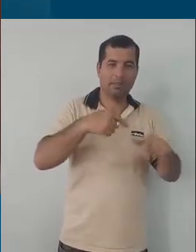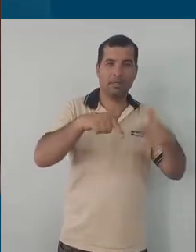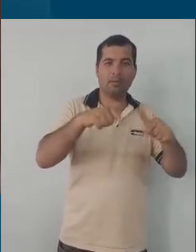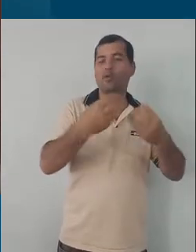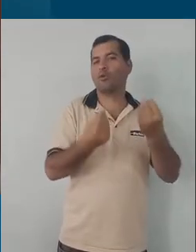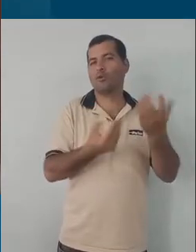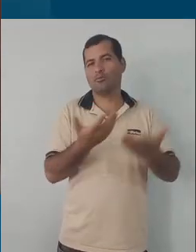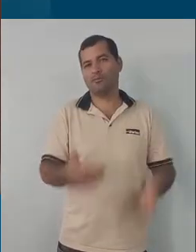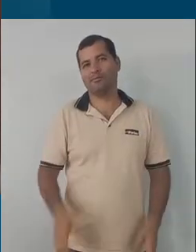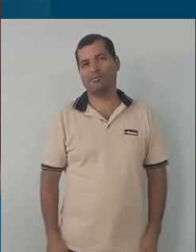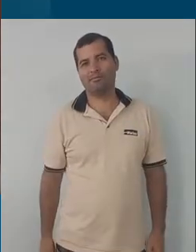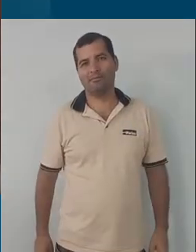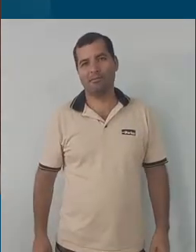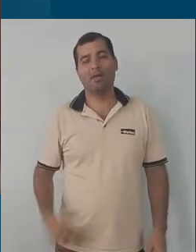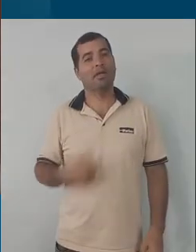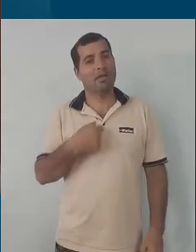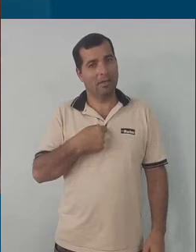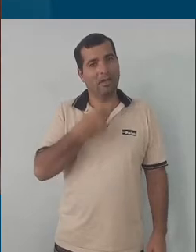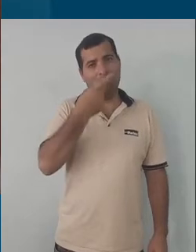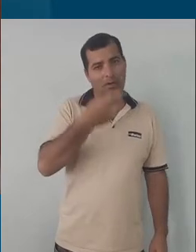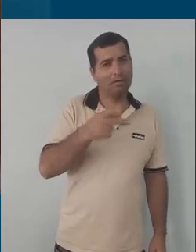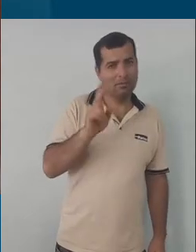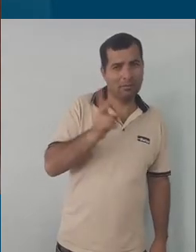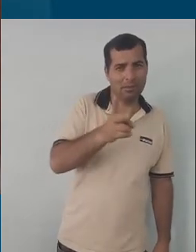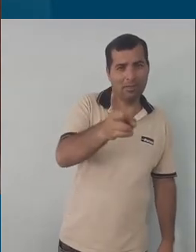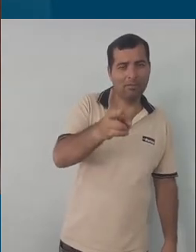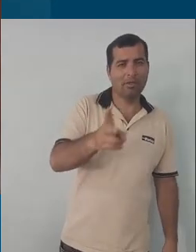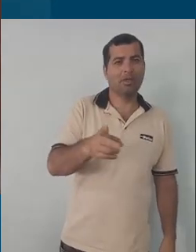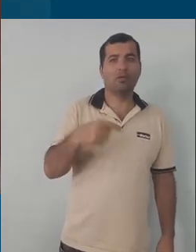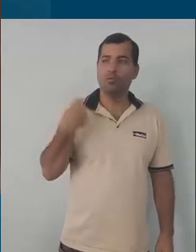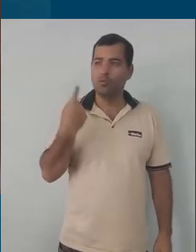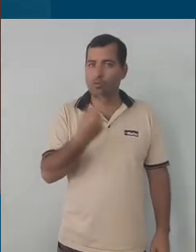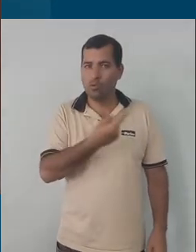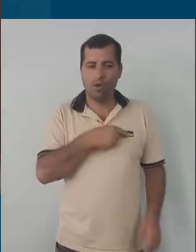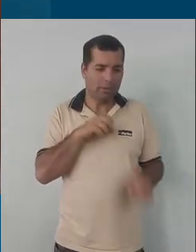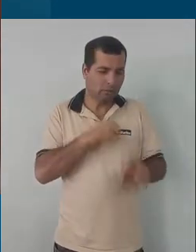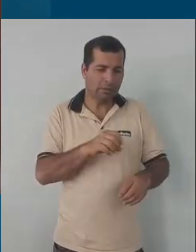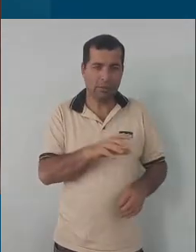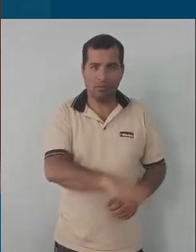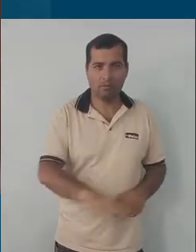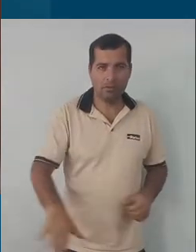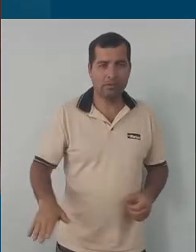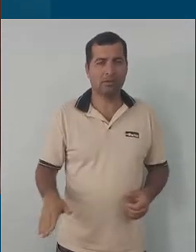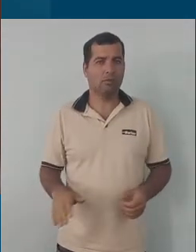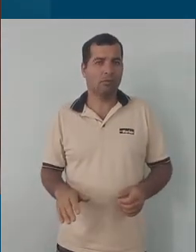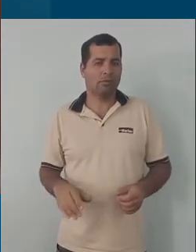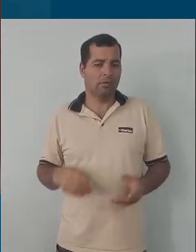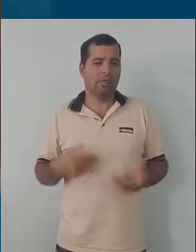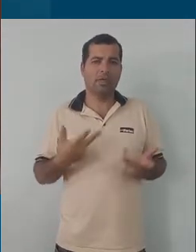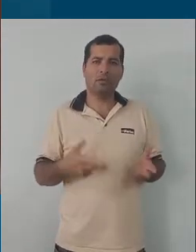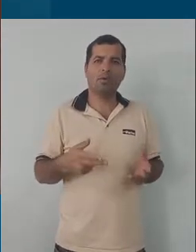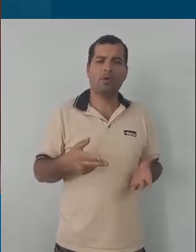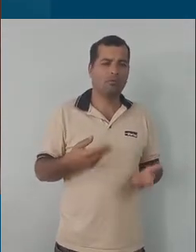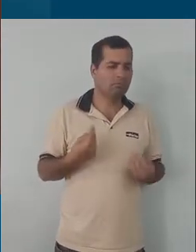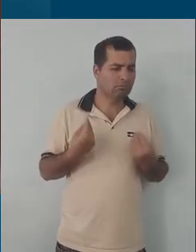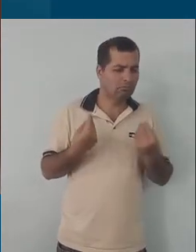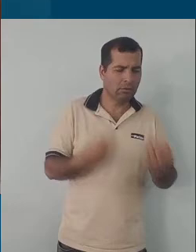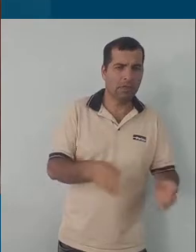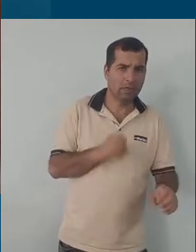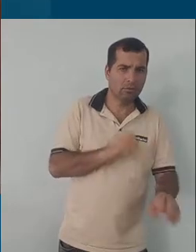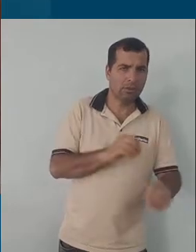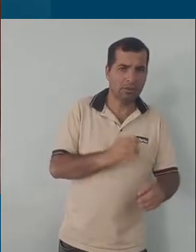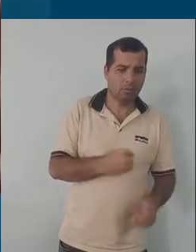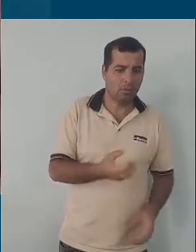digo sempre, né, trabalhando na educação infantil, que o Brasil fez uma opção de oferecer educação na infância com o maior número de